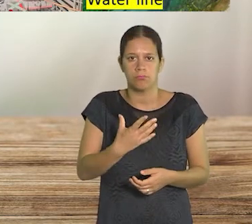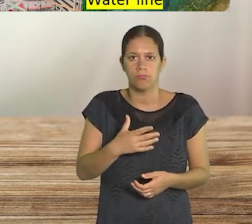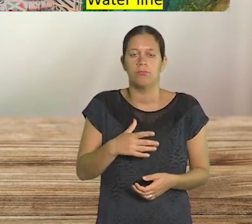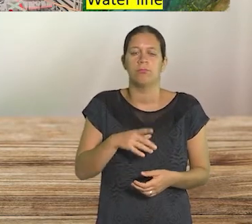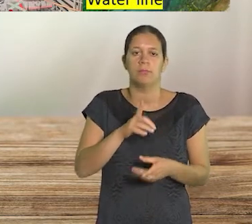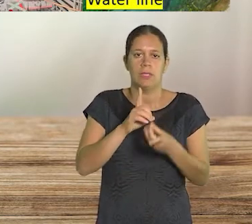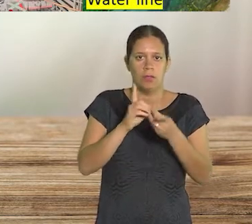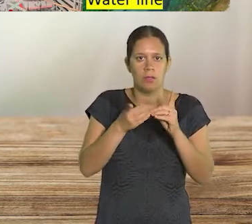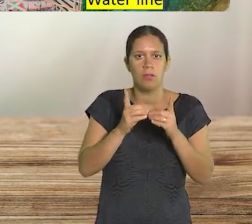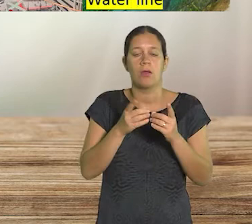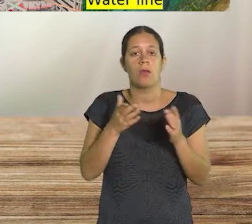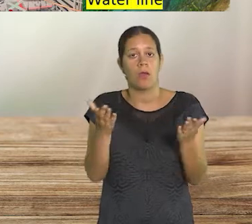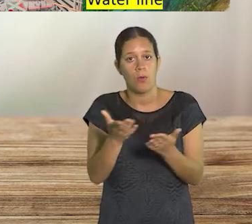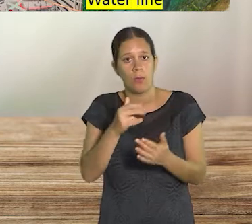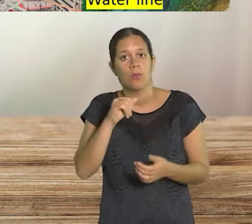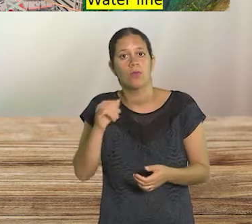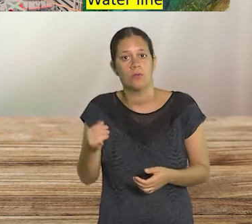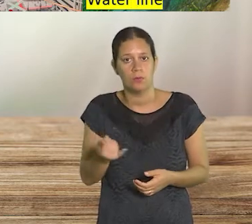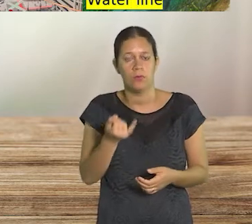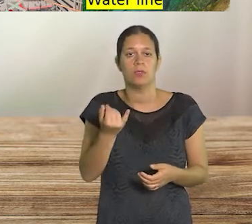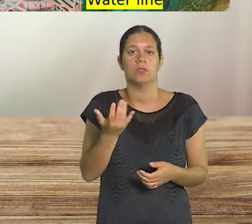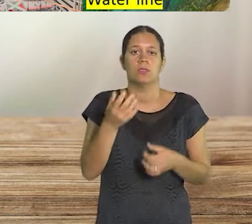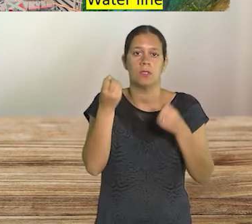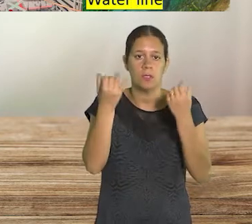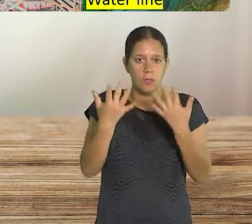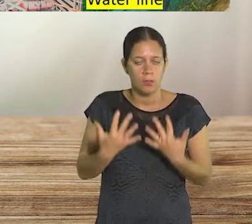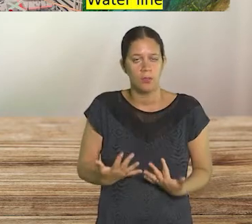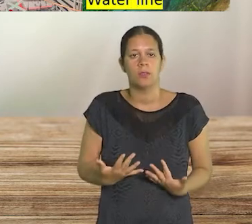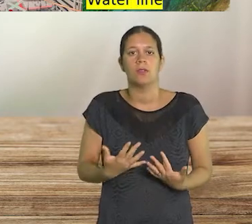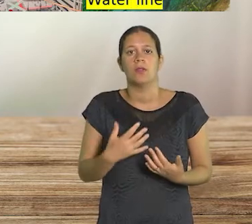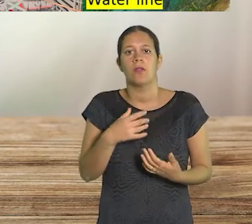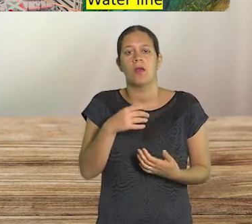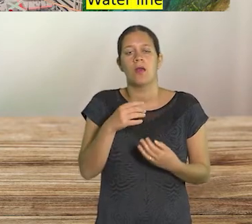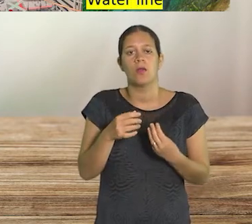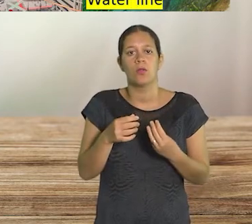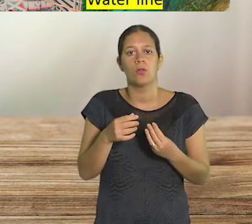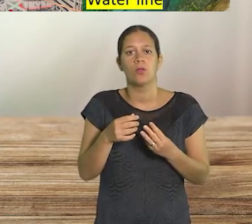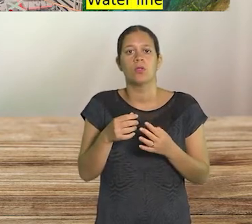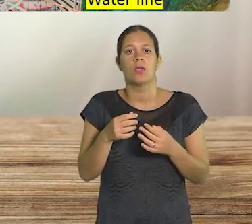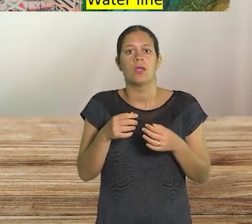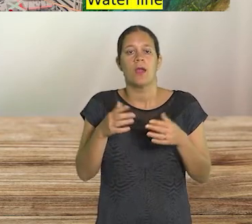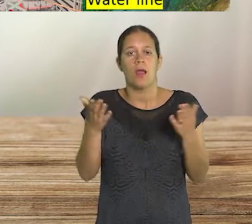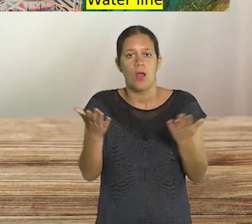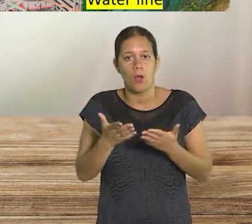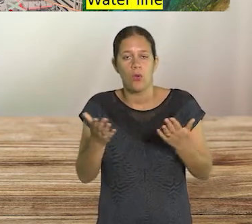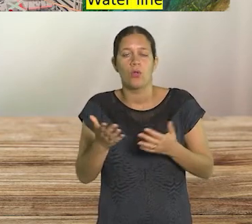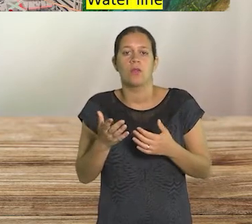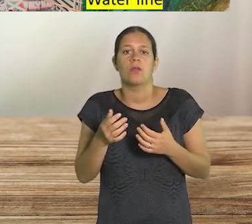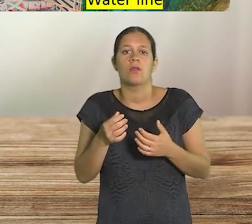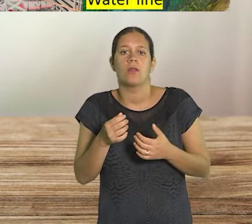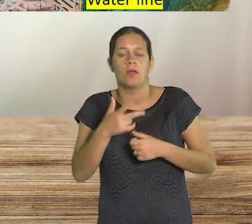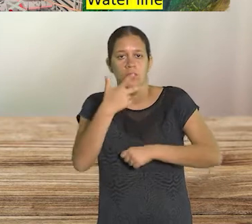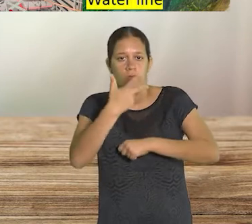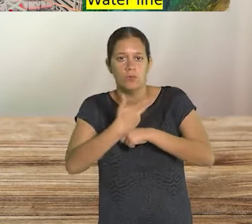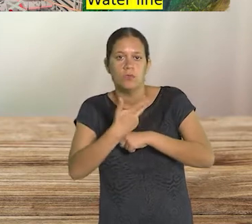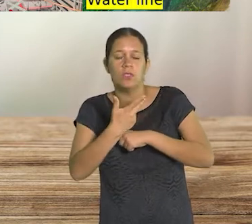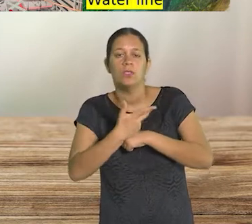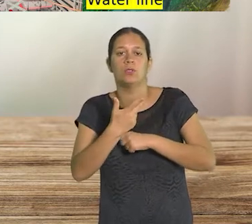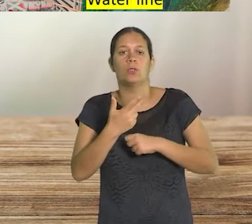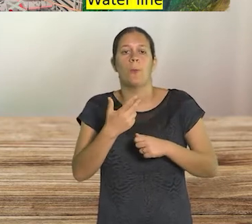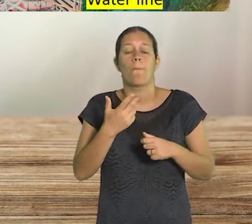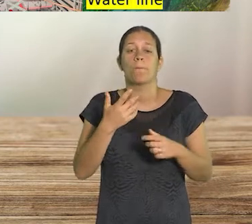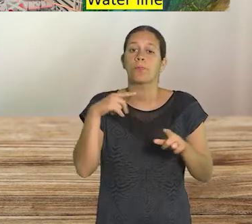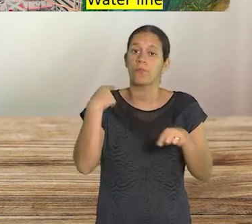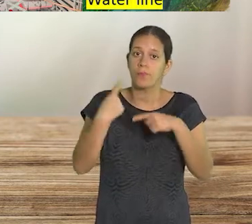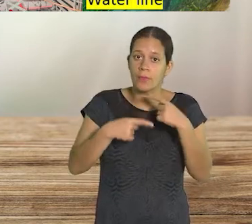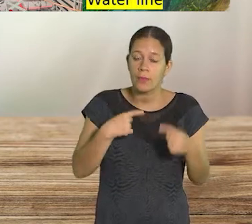aulas dele, tá bom? E agora vamos aproveitar um pouco das explicações de Rafael Bride com o vídeo que ele vai nos